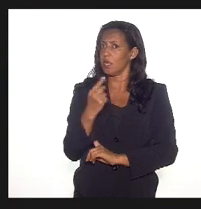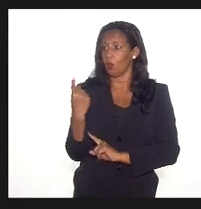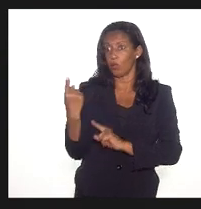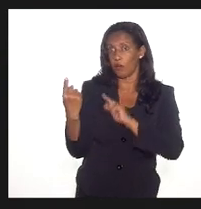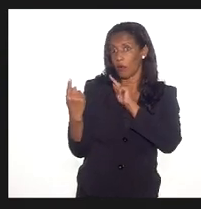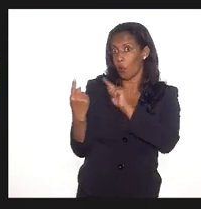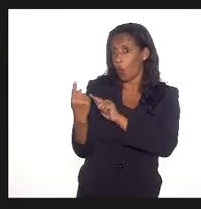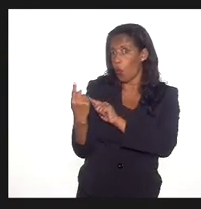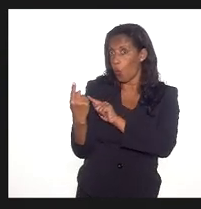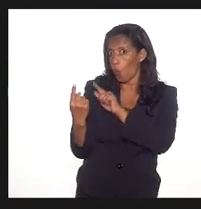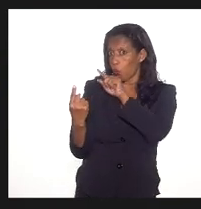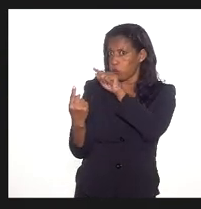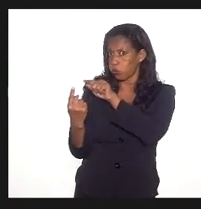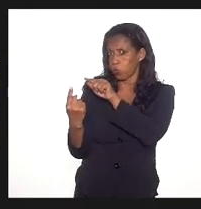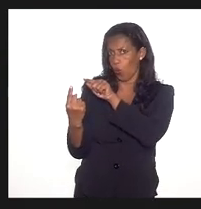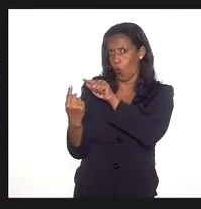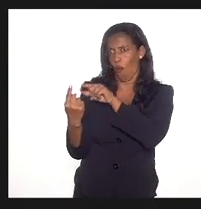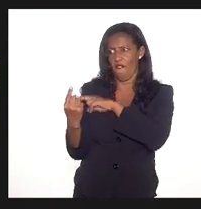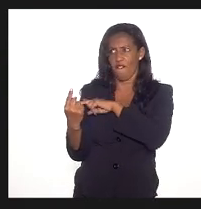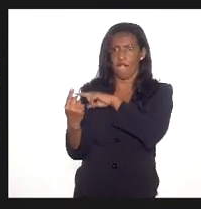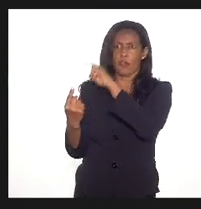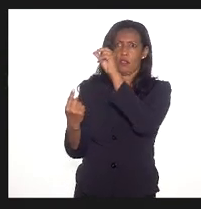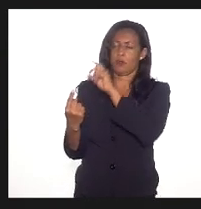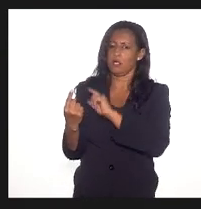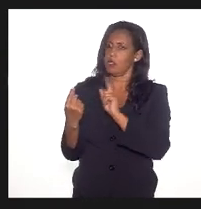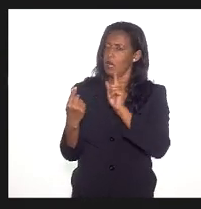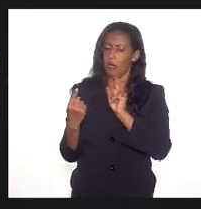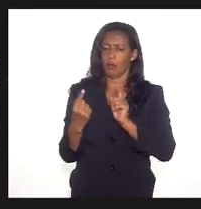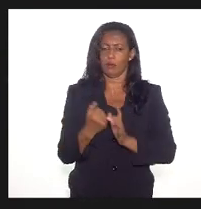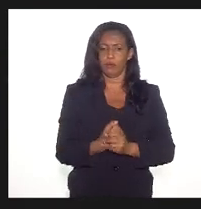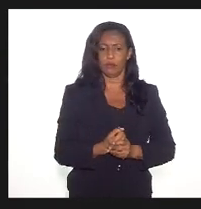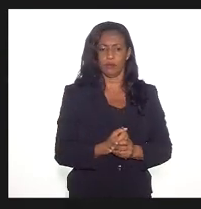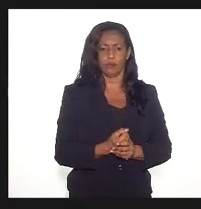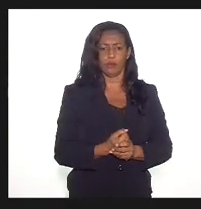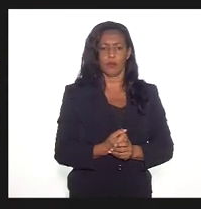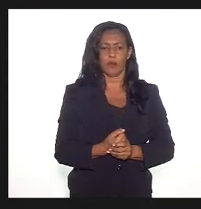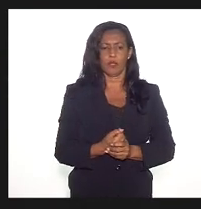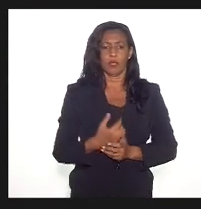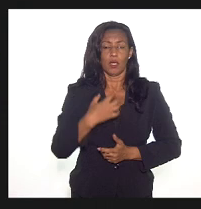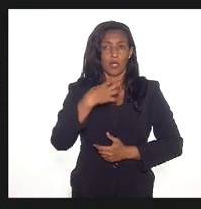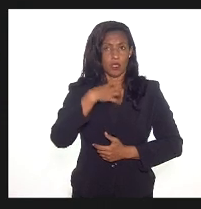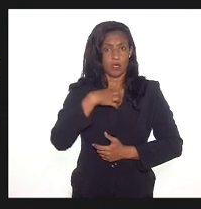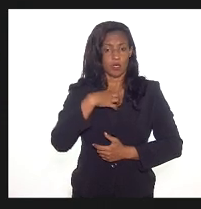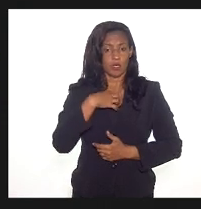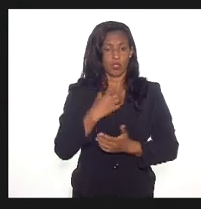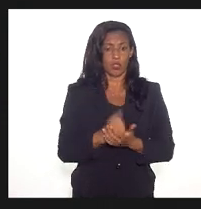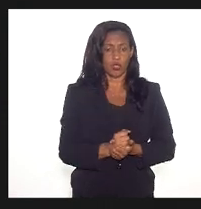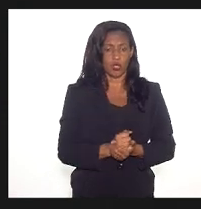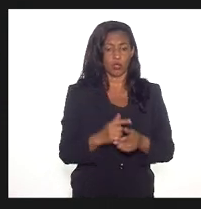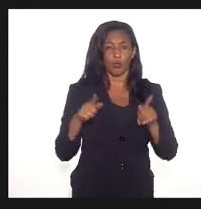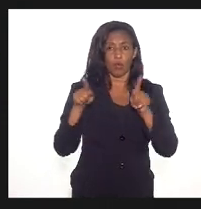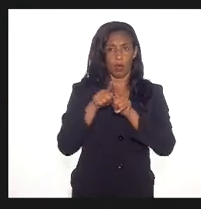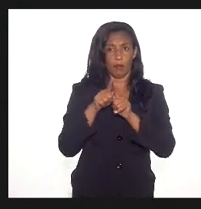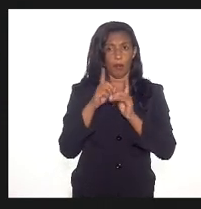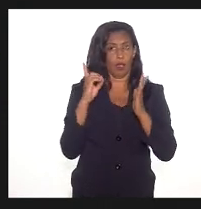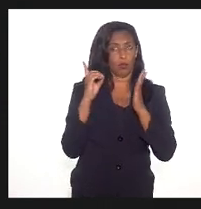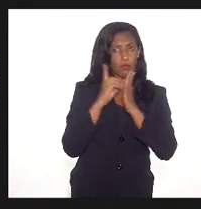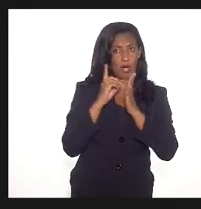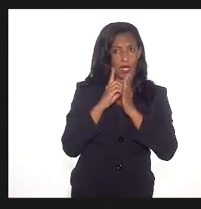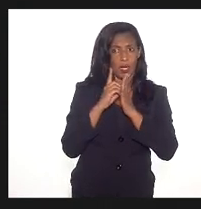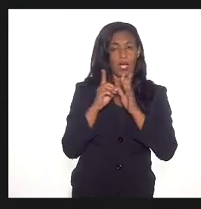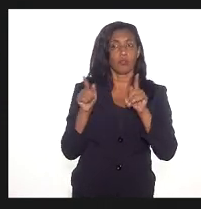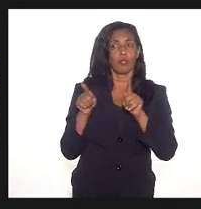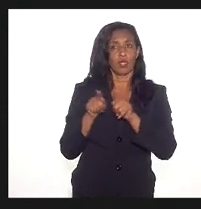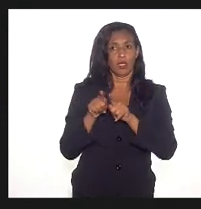outras positivas. Não é uma matéria vencida ainda. Tem jurisprudência no Brasil inteiro nesse sentido, inclusive amparo no decreto e no próprio Estatuto